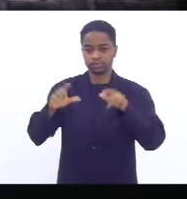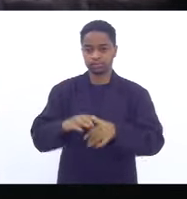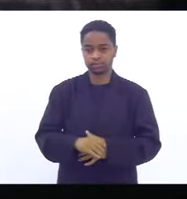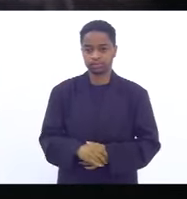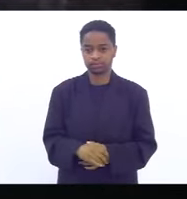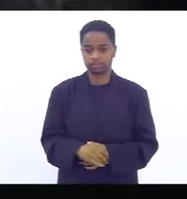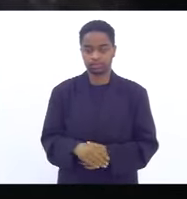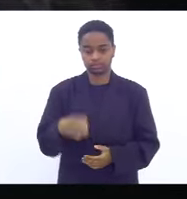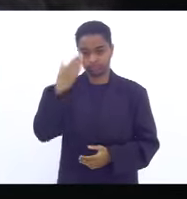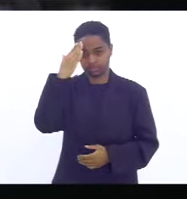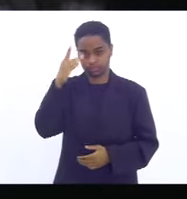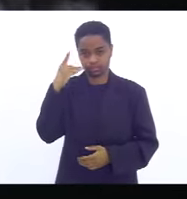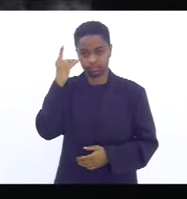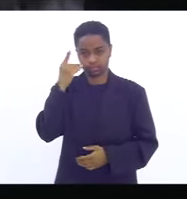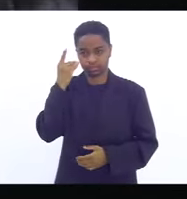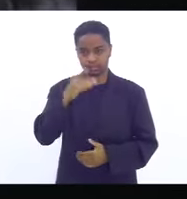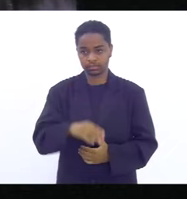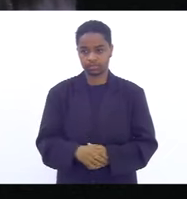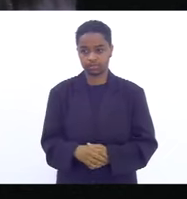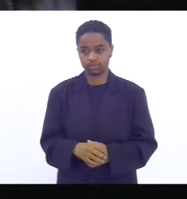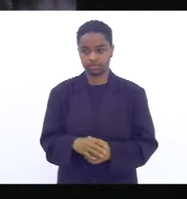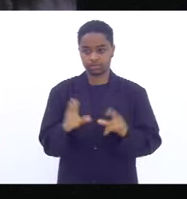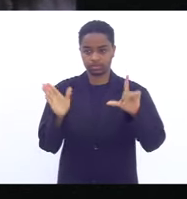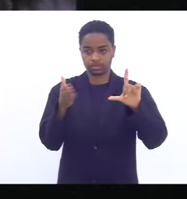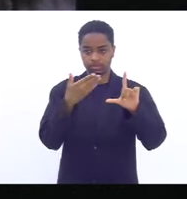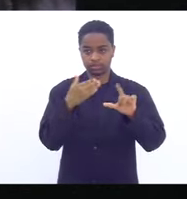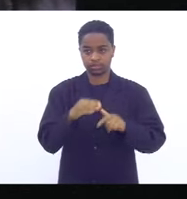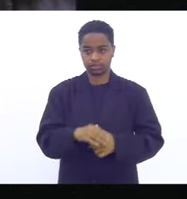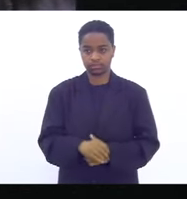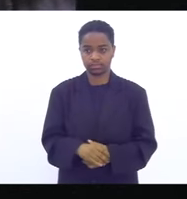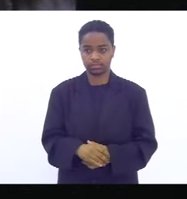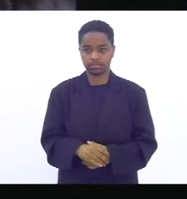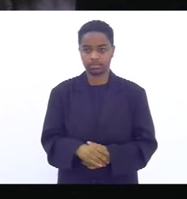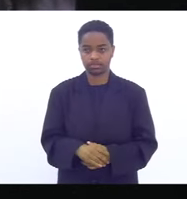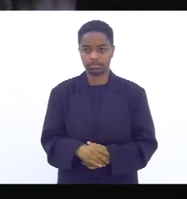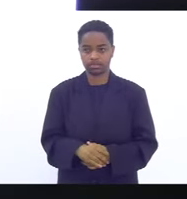deputado. Bom, podemos passar? Já está ali?